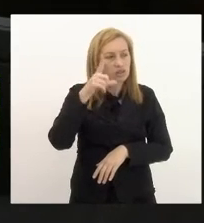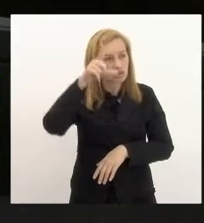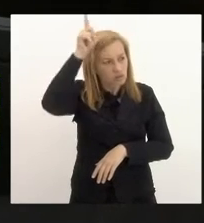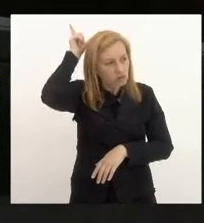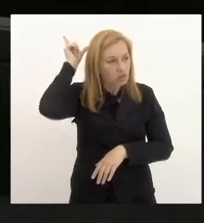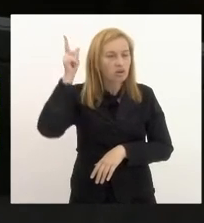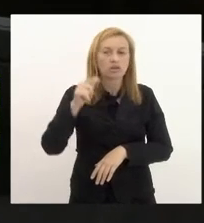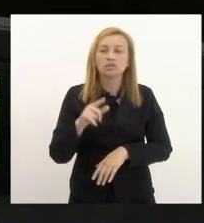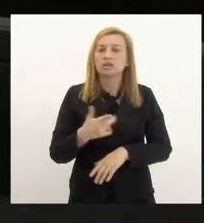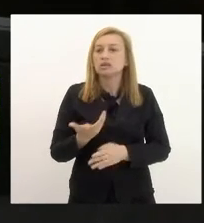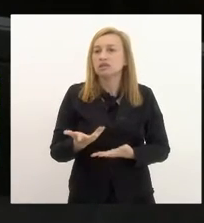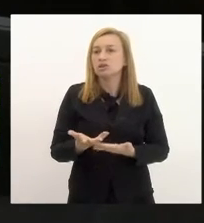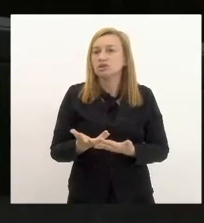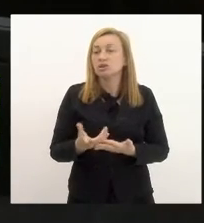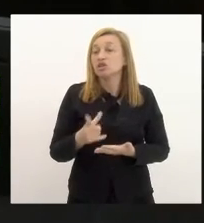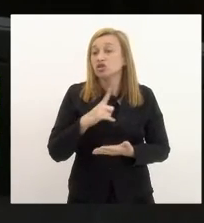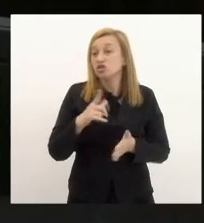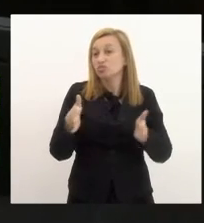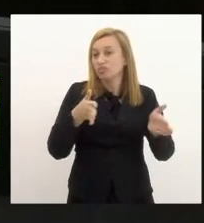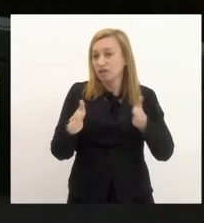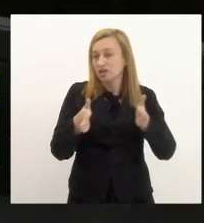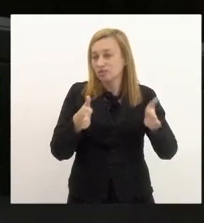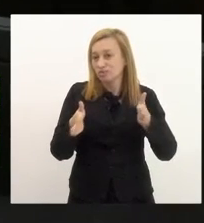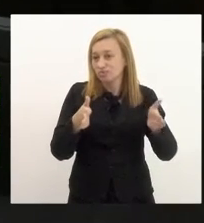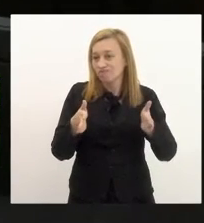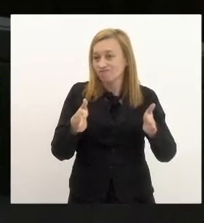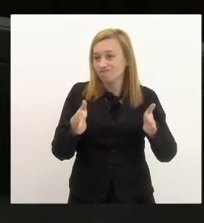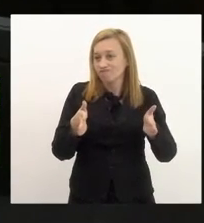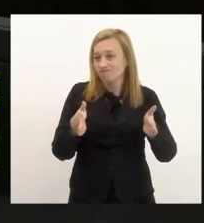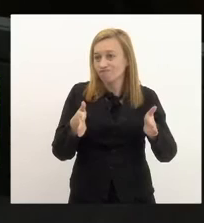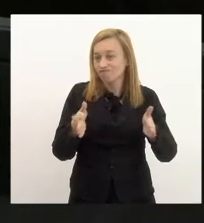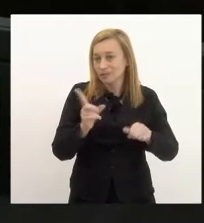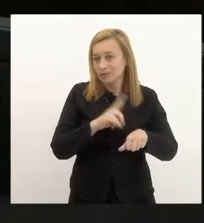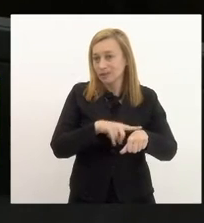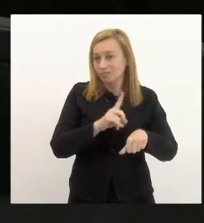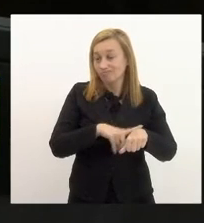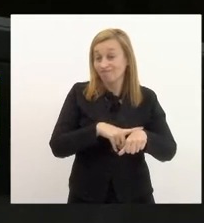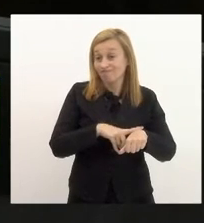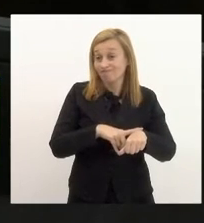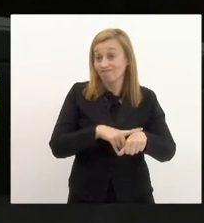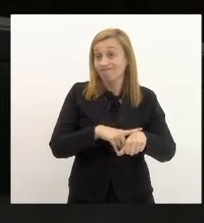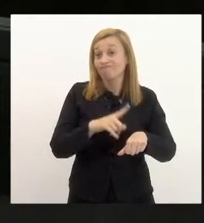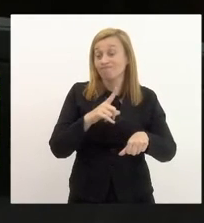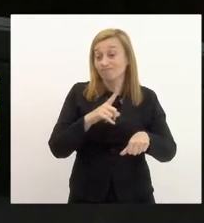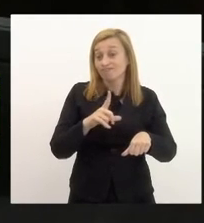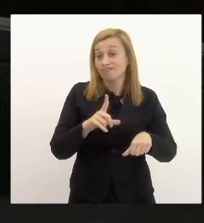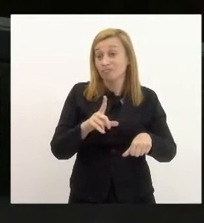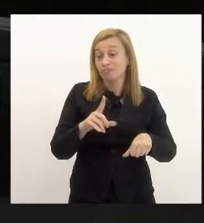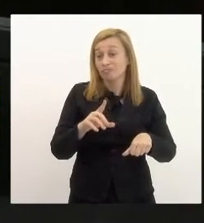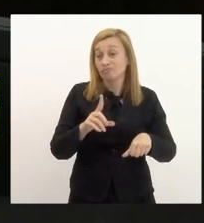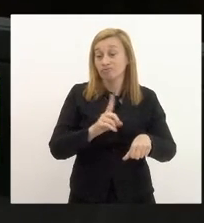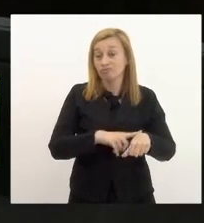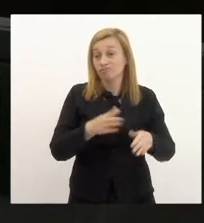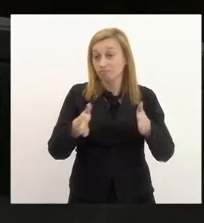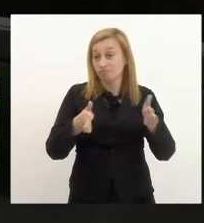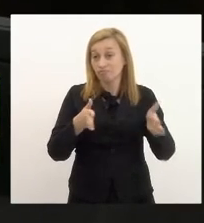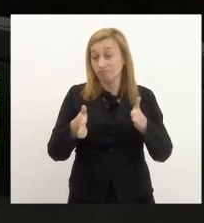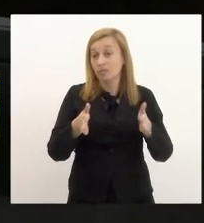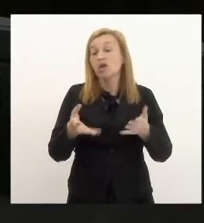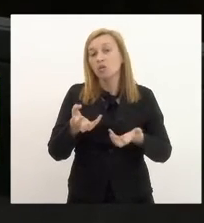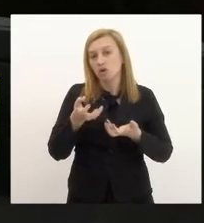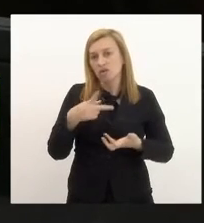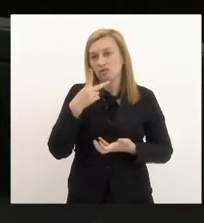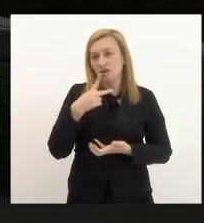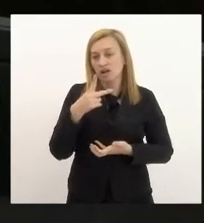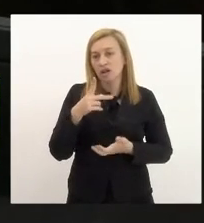Luiz Paulo e ela tinha um prazo de validade na você teria compensações durante um período e eu